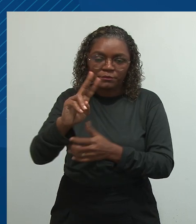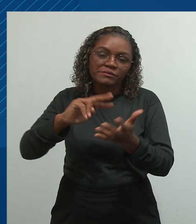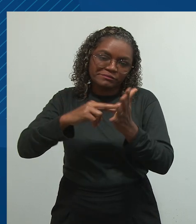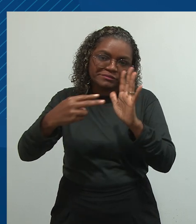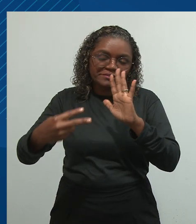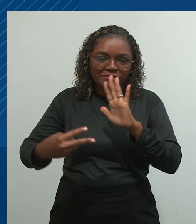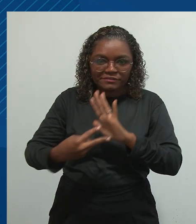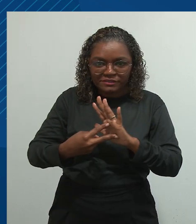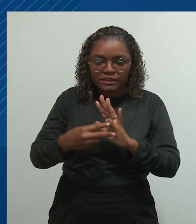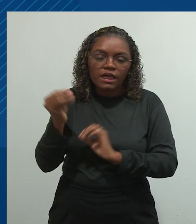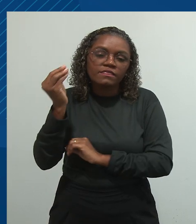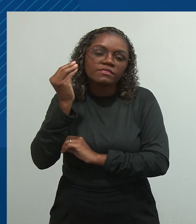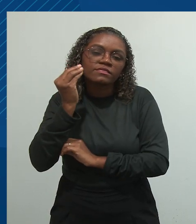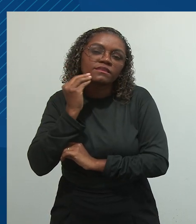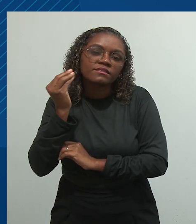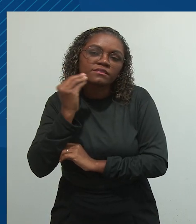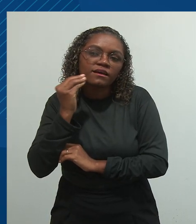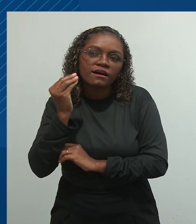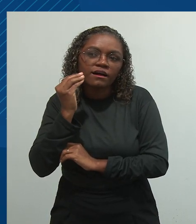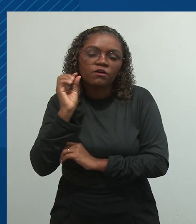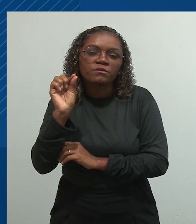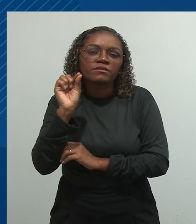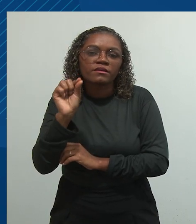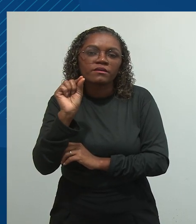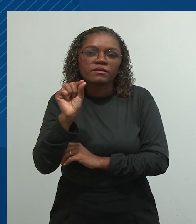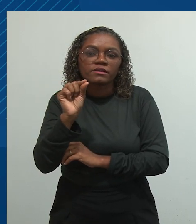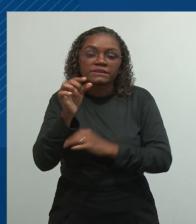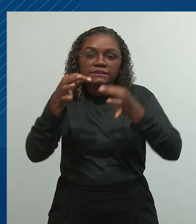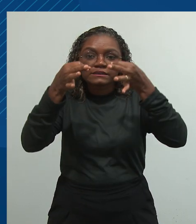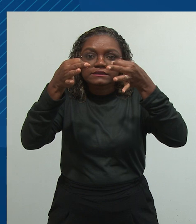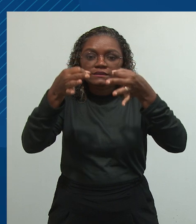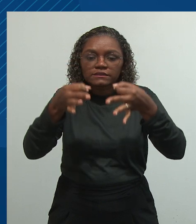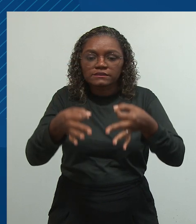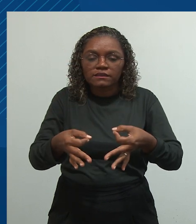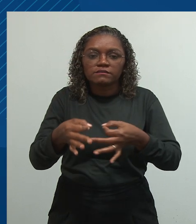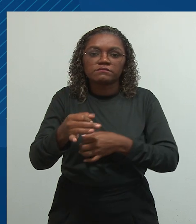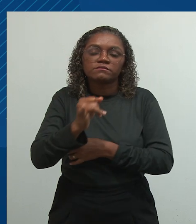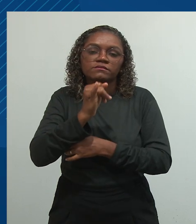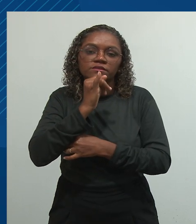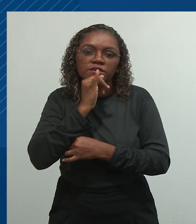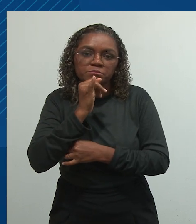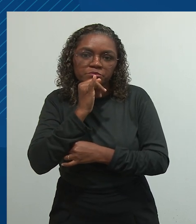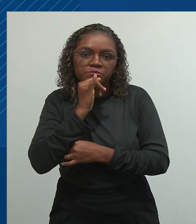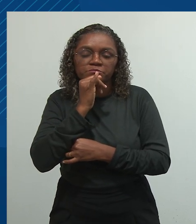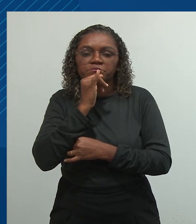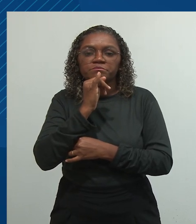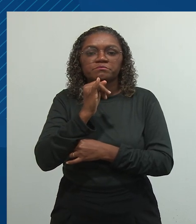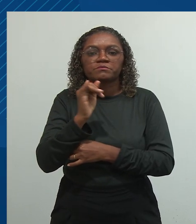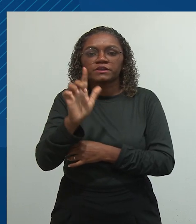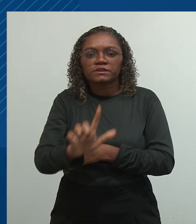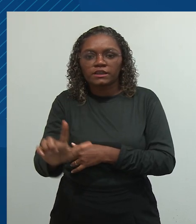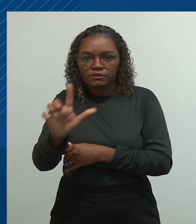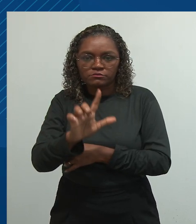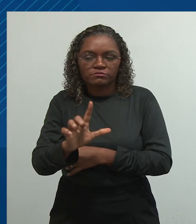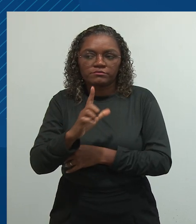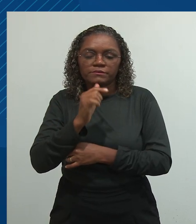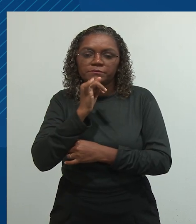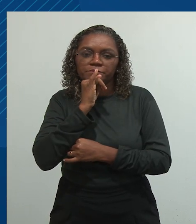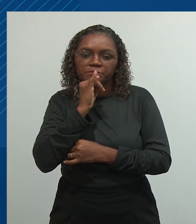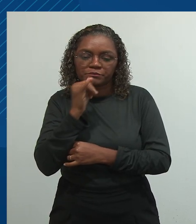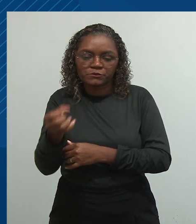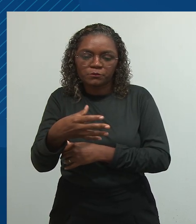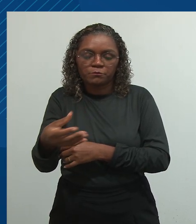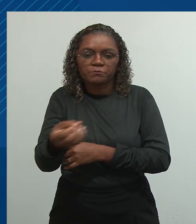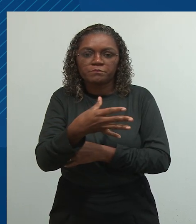algo, é tentar fazer um retrato fiel daquilo, né? Por exemplo, na literatura, vamos pegar uma literatura mais contemporânea, o